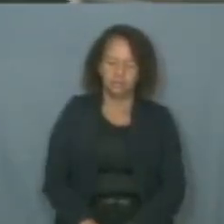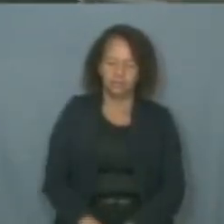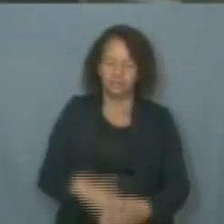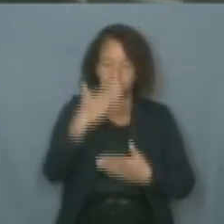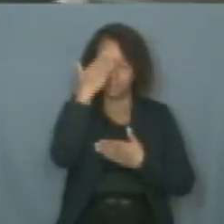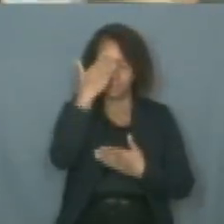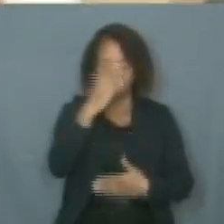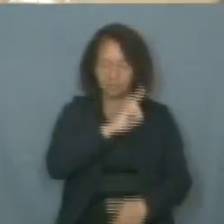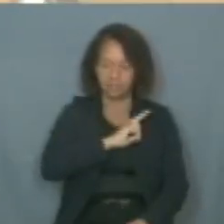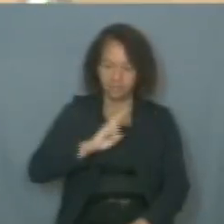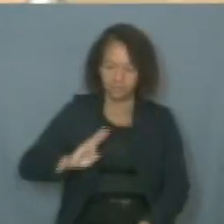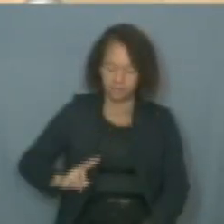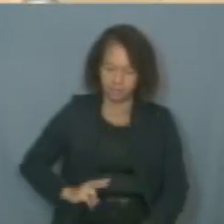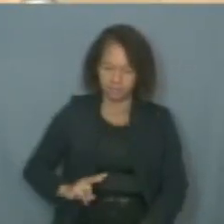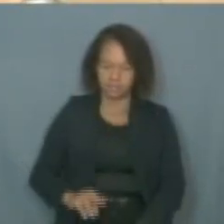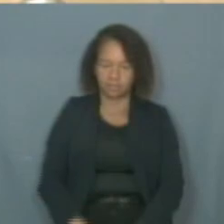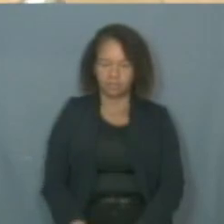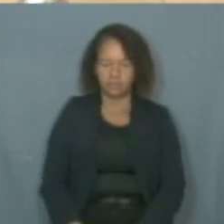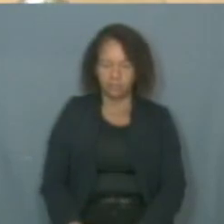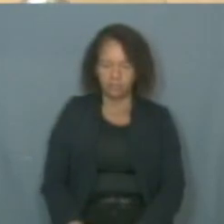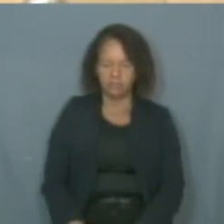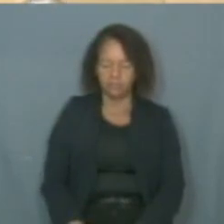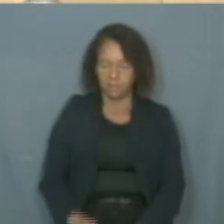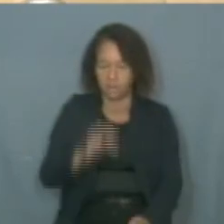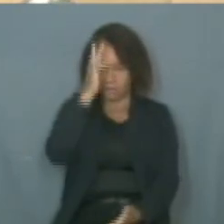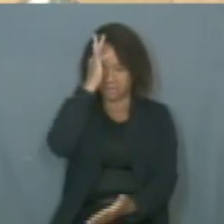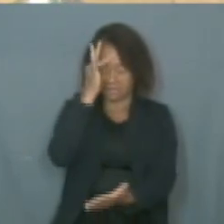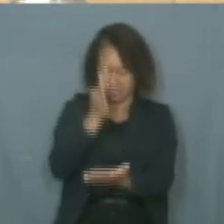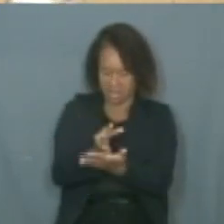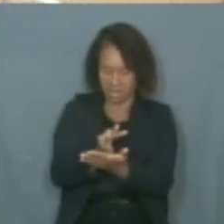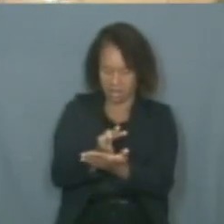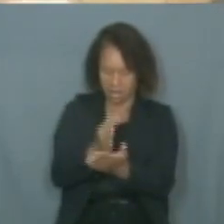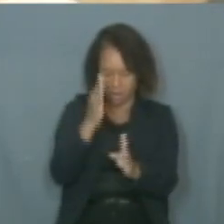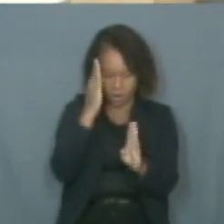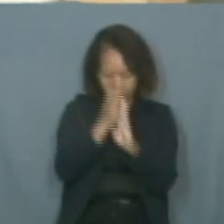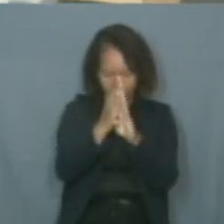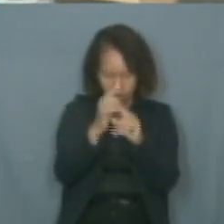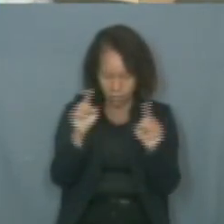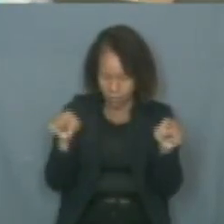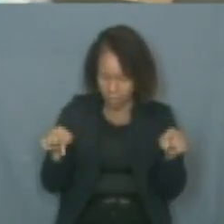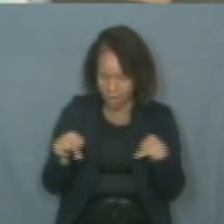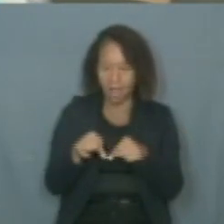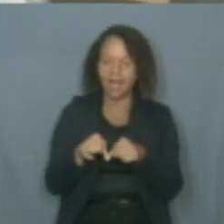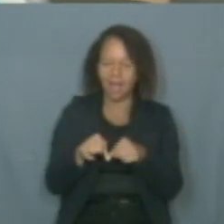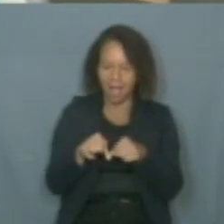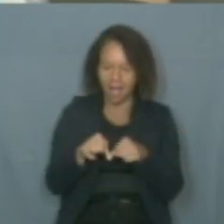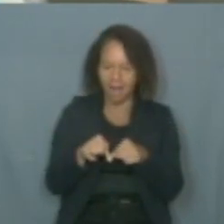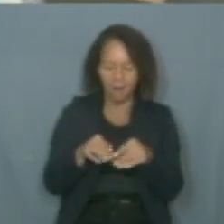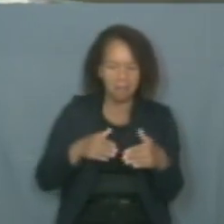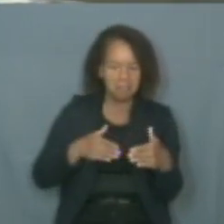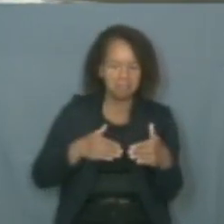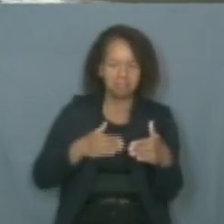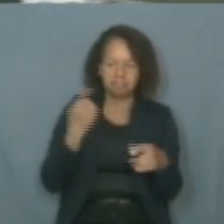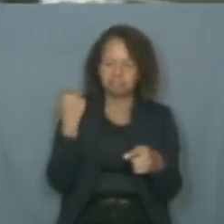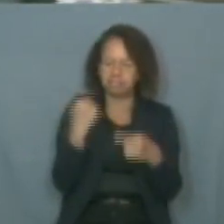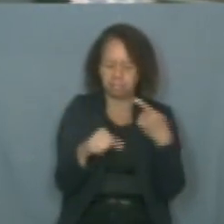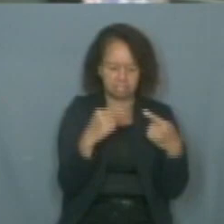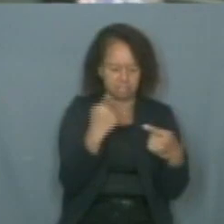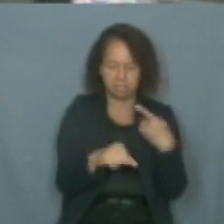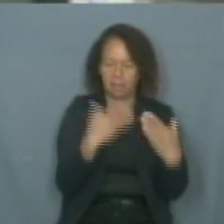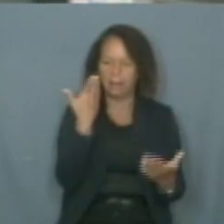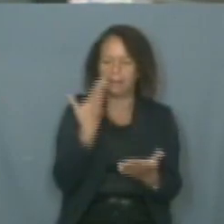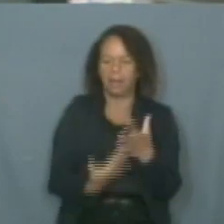Obrigado, vereador. Quando a fé encontra espaço, a intolerância